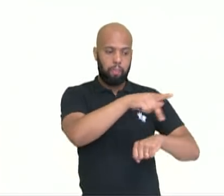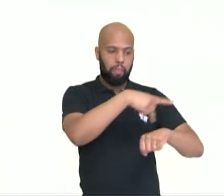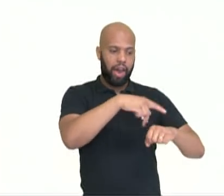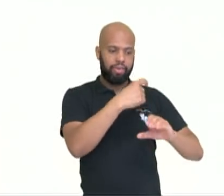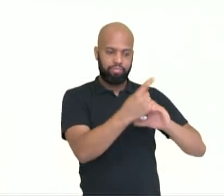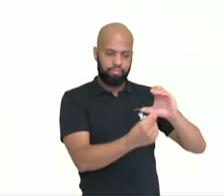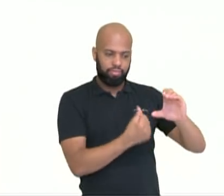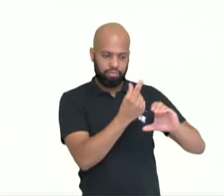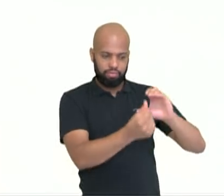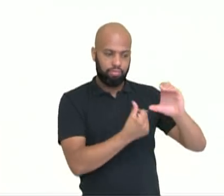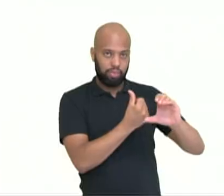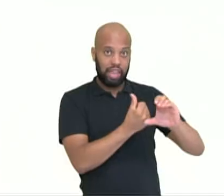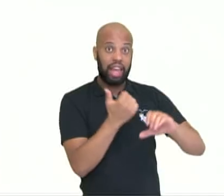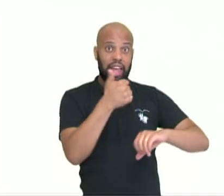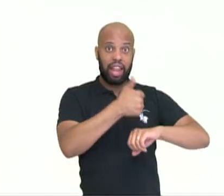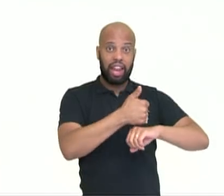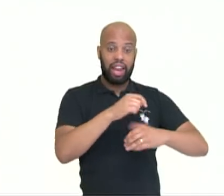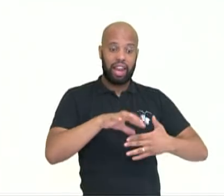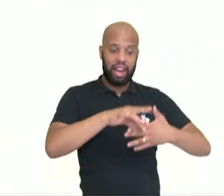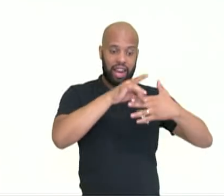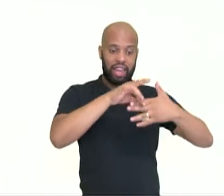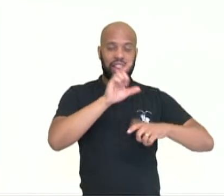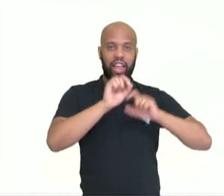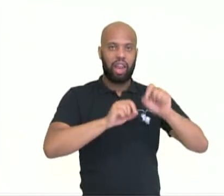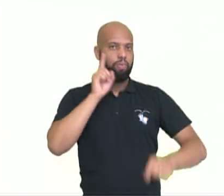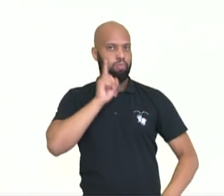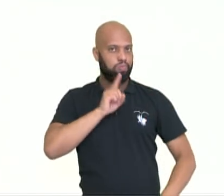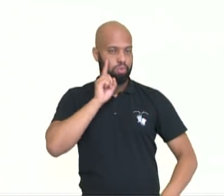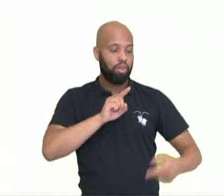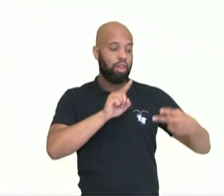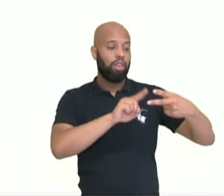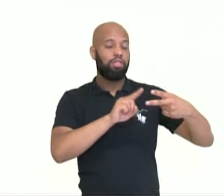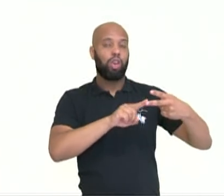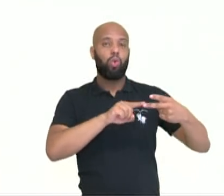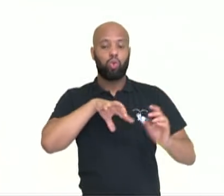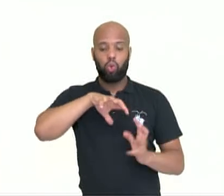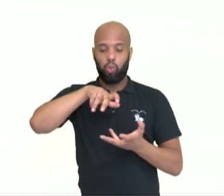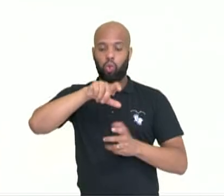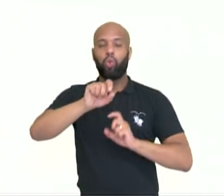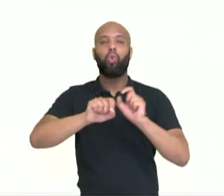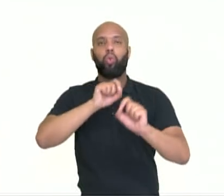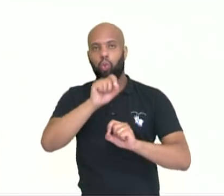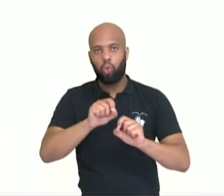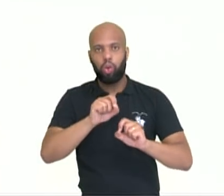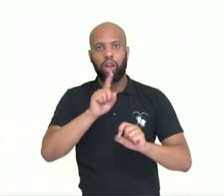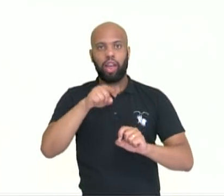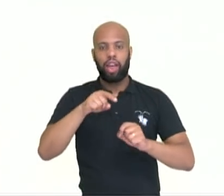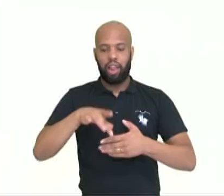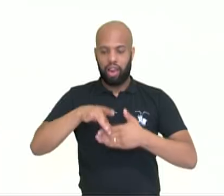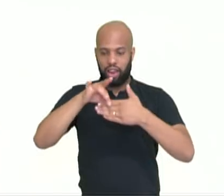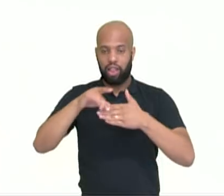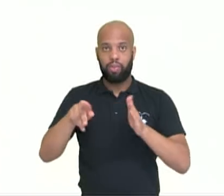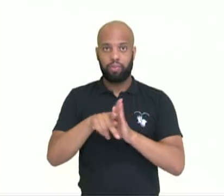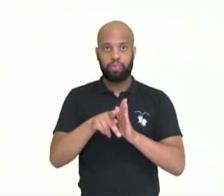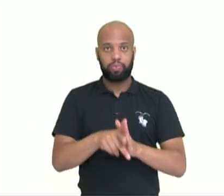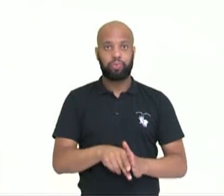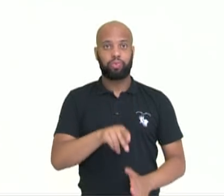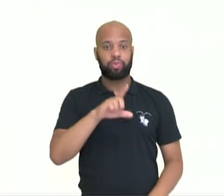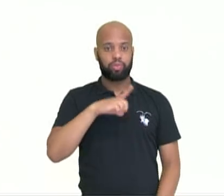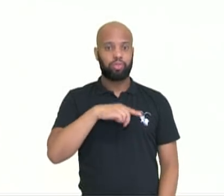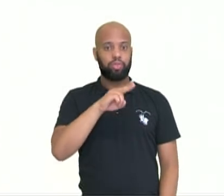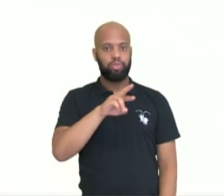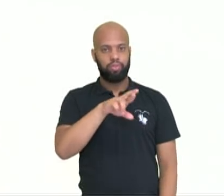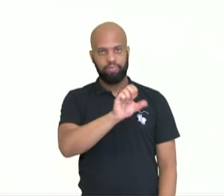capitalistas liderados pelos Estados Unidos da América. Nós tínhamos o segundo mundo, que era era liderado pela União das